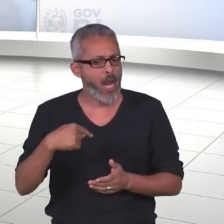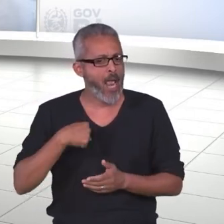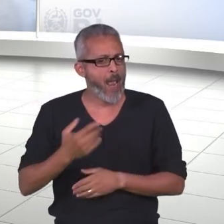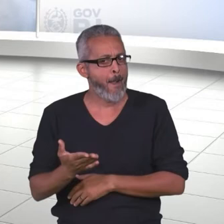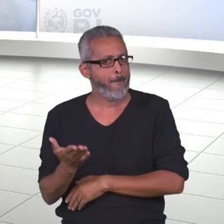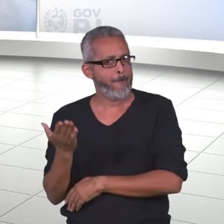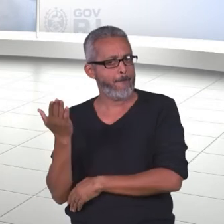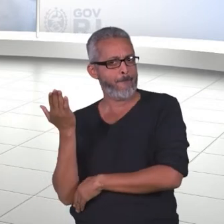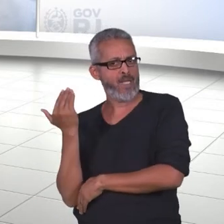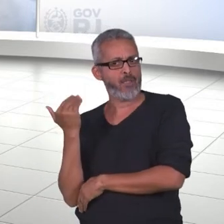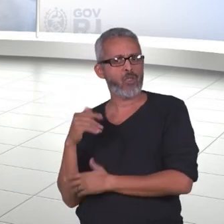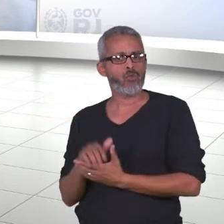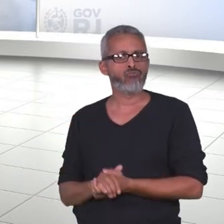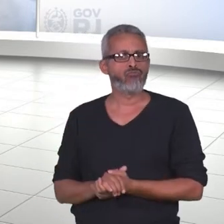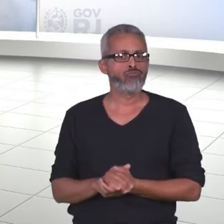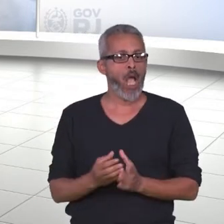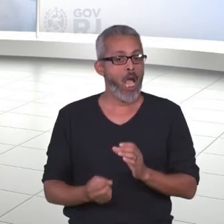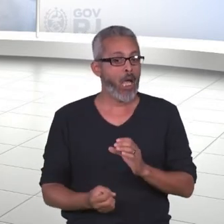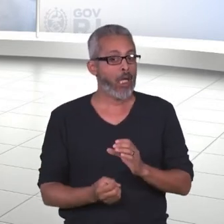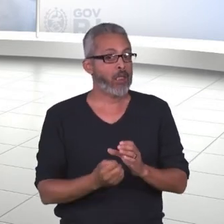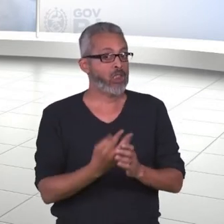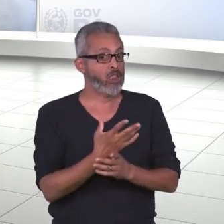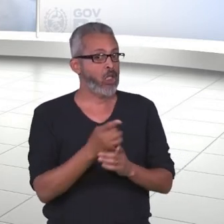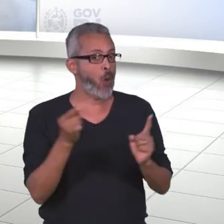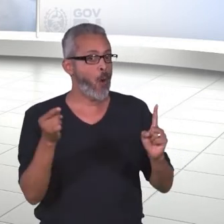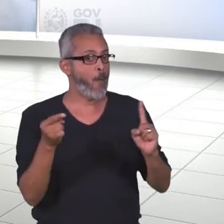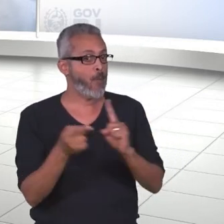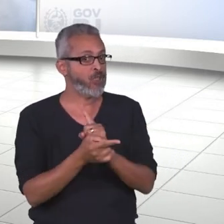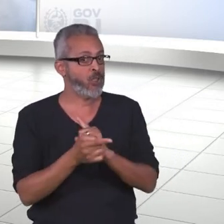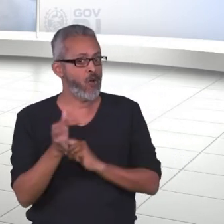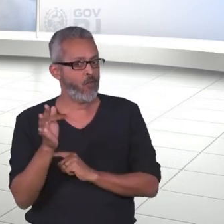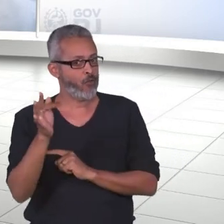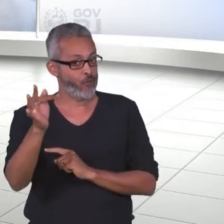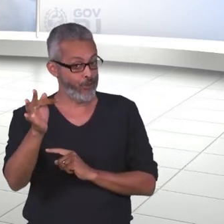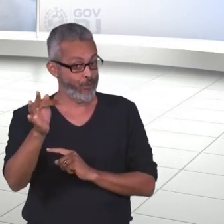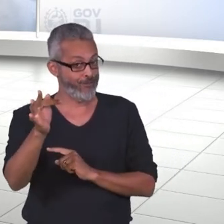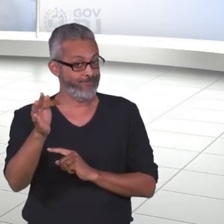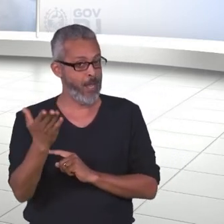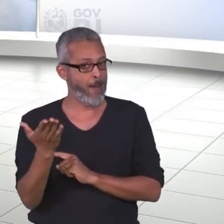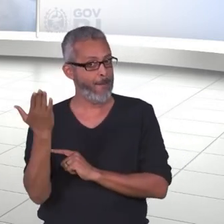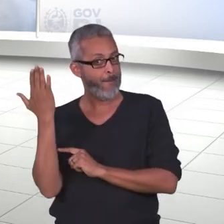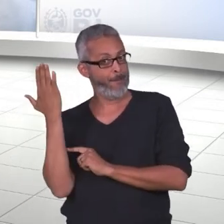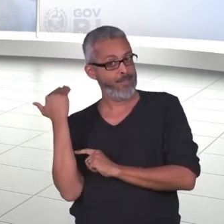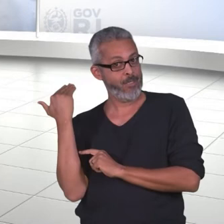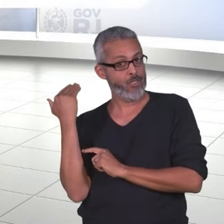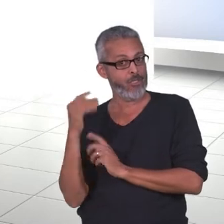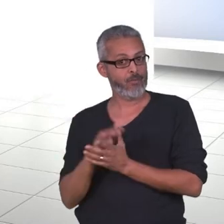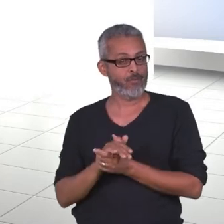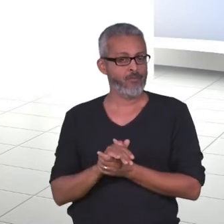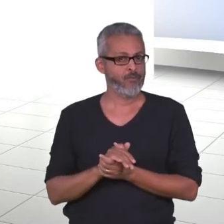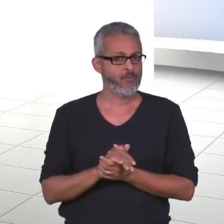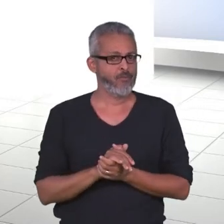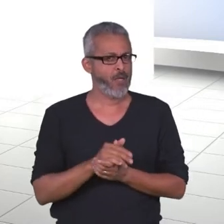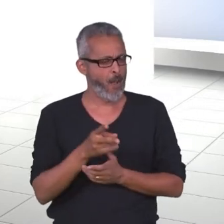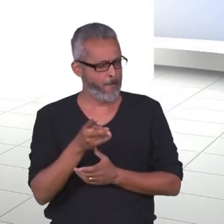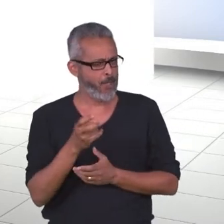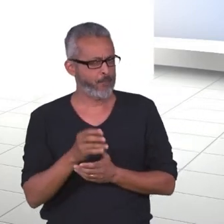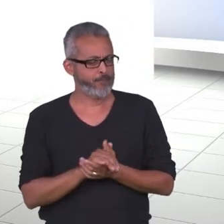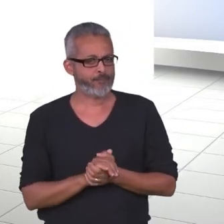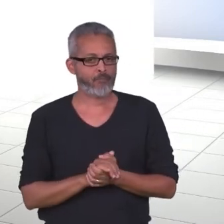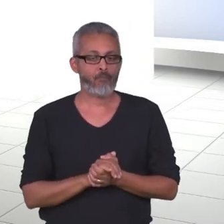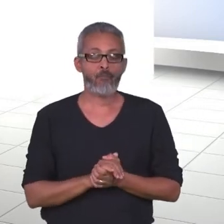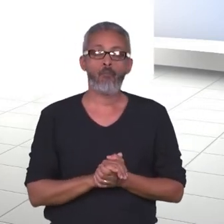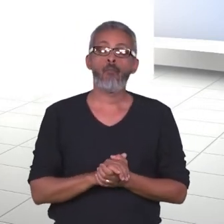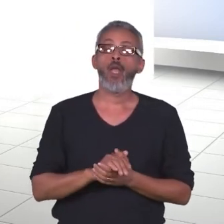sabemos o que estamos procurando, só falta saber se você lembra o que é ironia e como ela